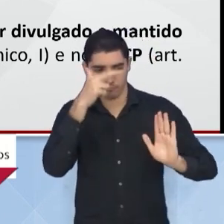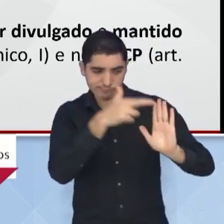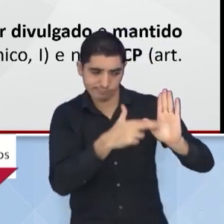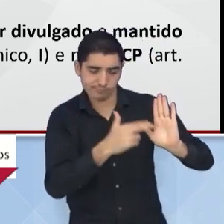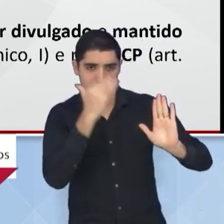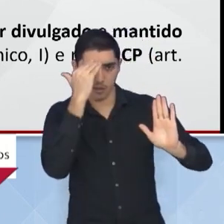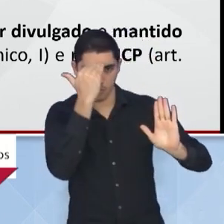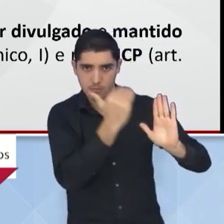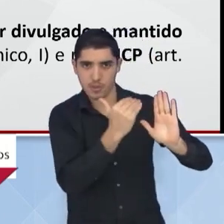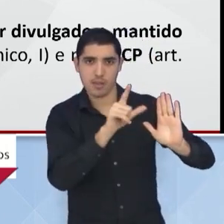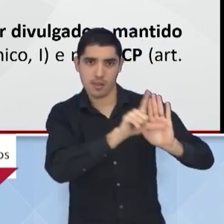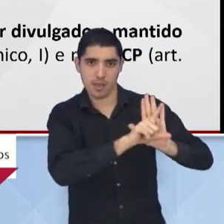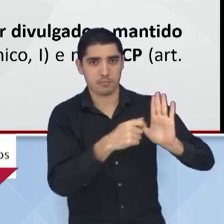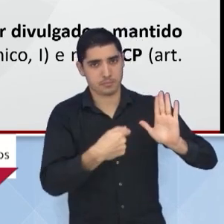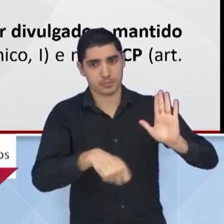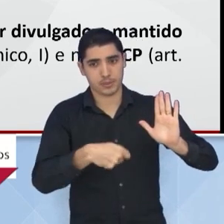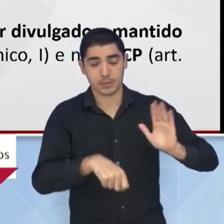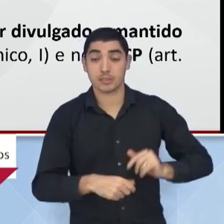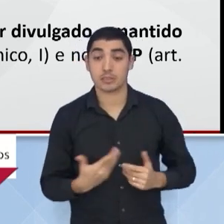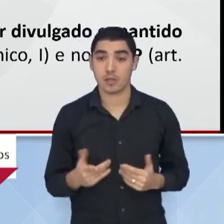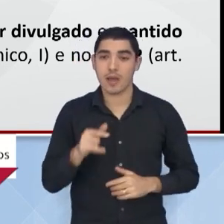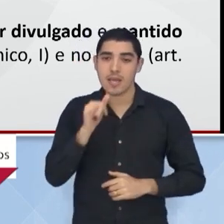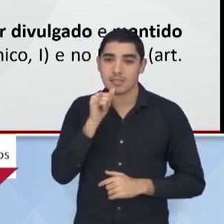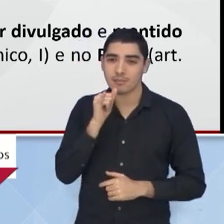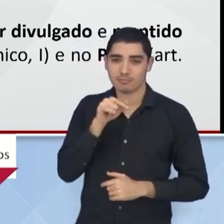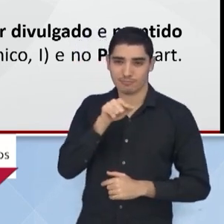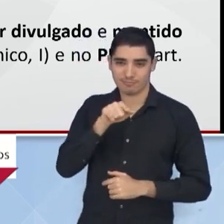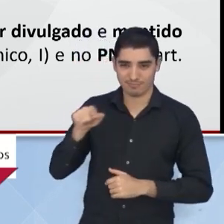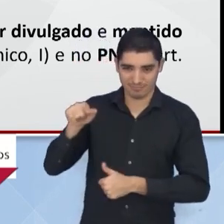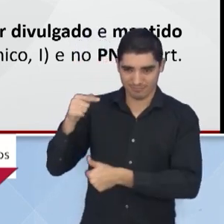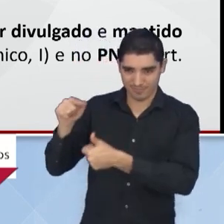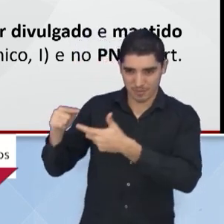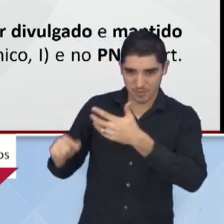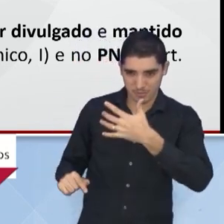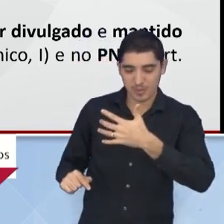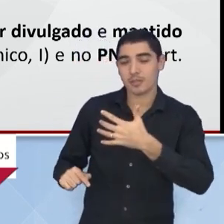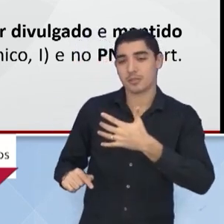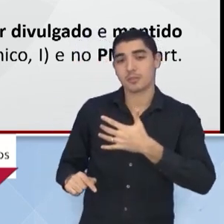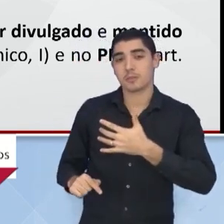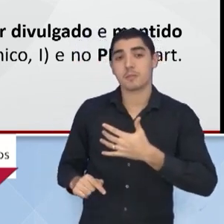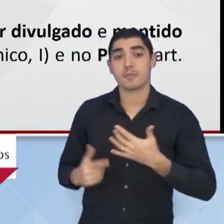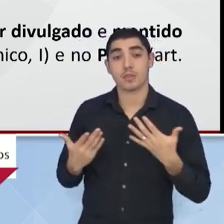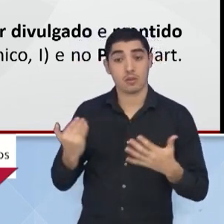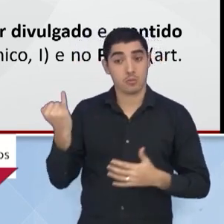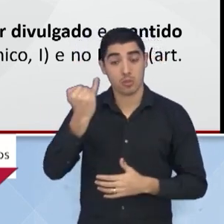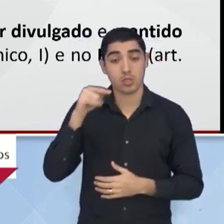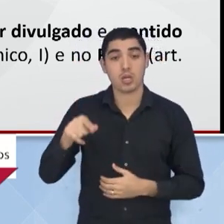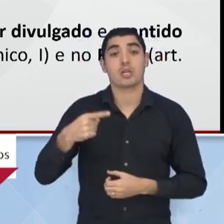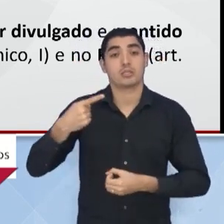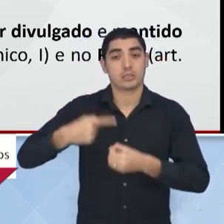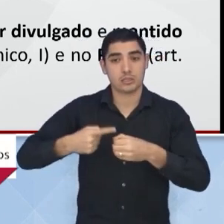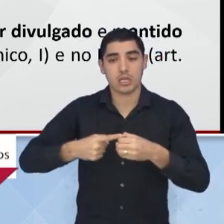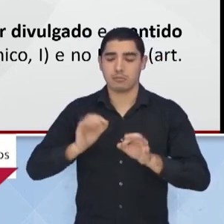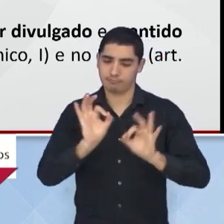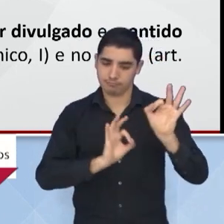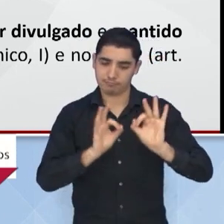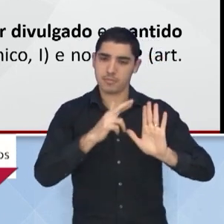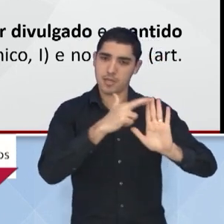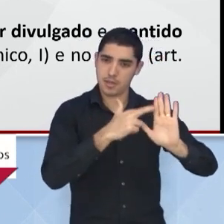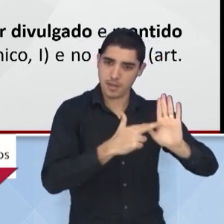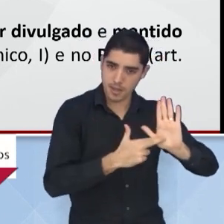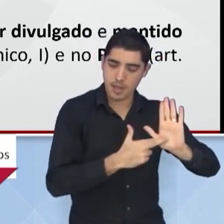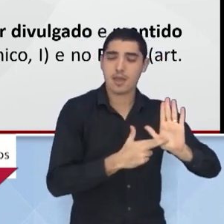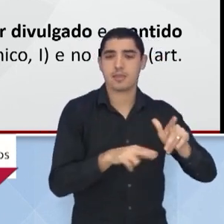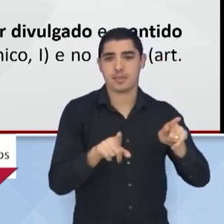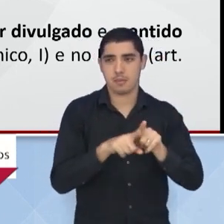embora haja essas essas faculdades que a lei outorgou pros municípios de 2 é importante que o município faça as regulamentações faça